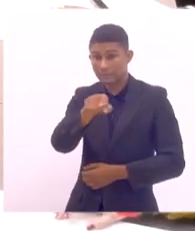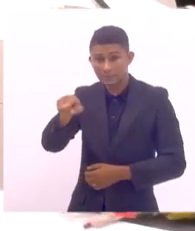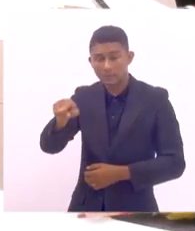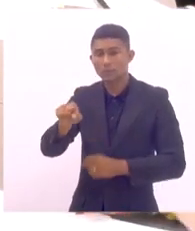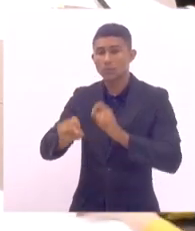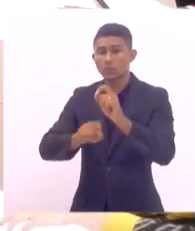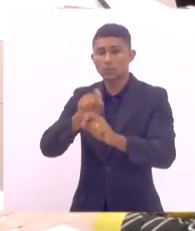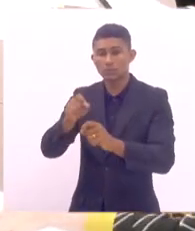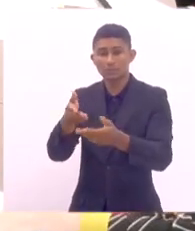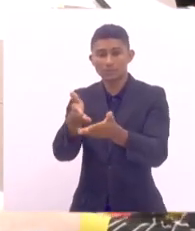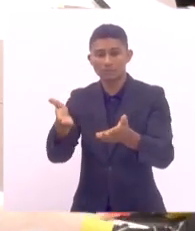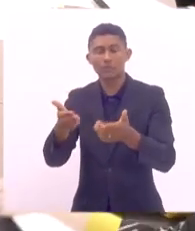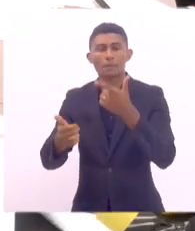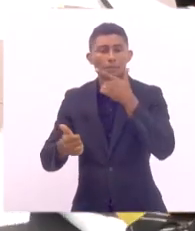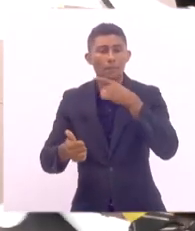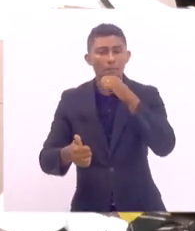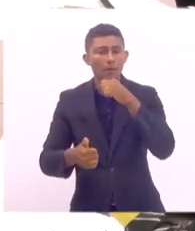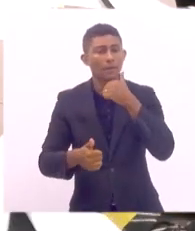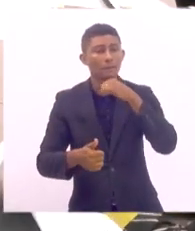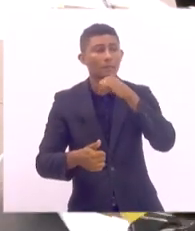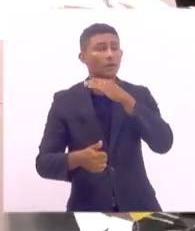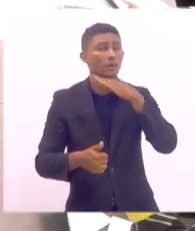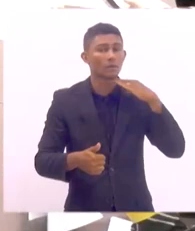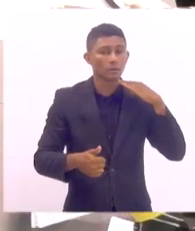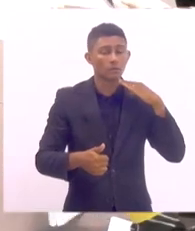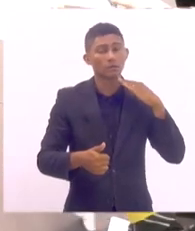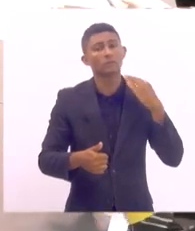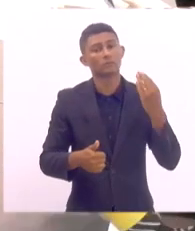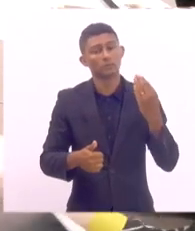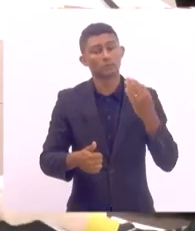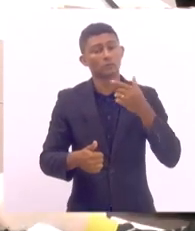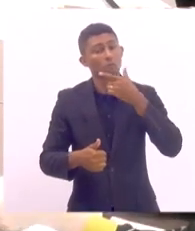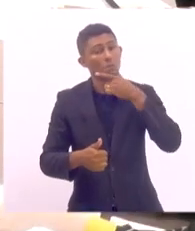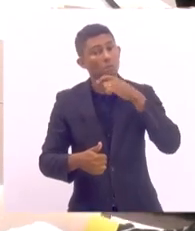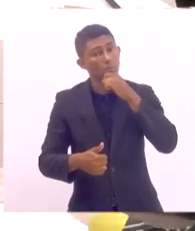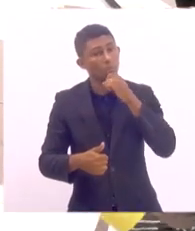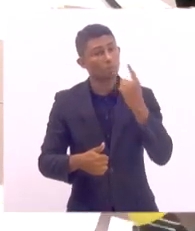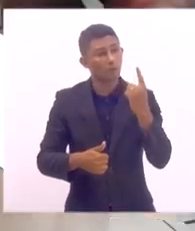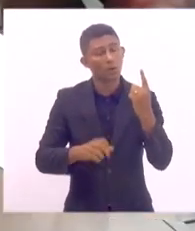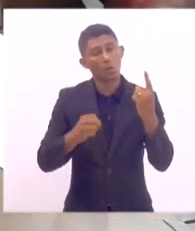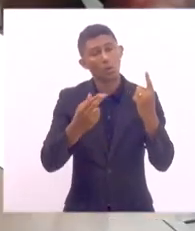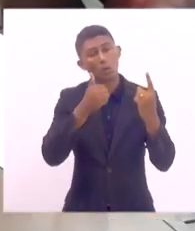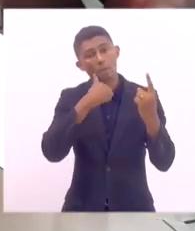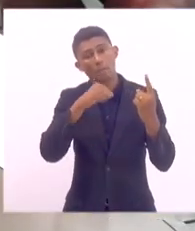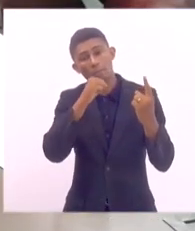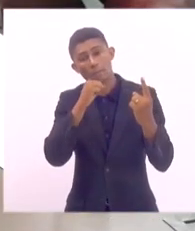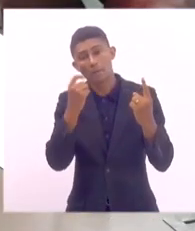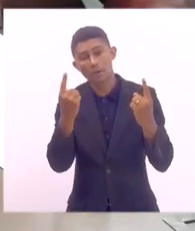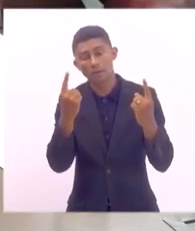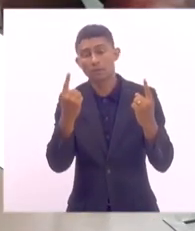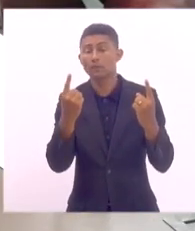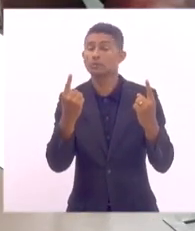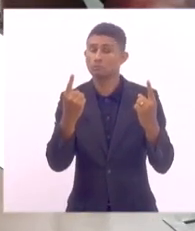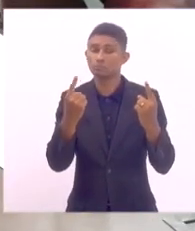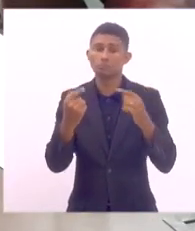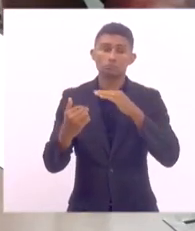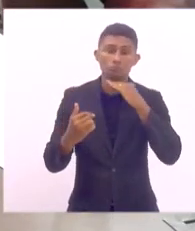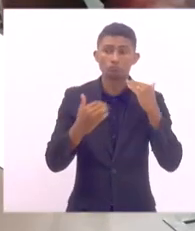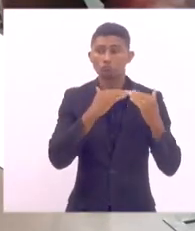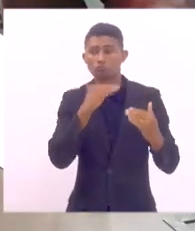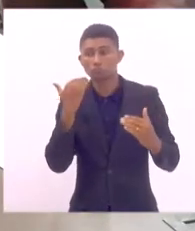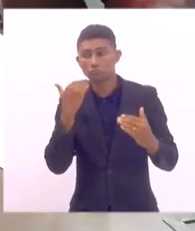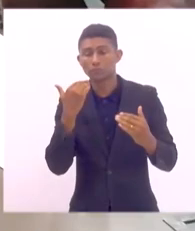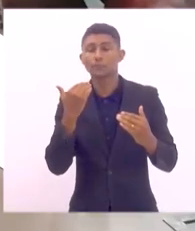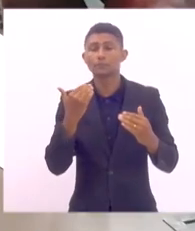de orfandade, bilateral ou monoparental, que tenham perdido seu genitor e ou responsável legal,